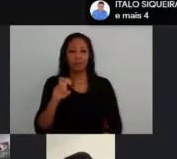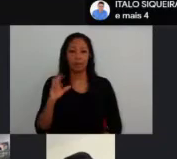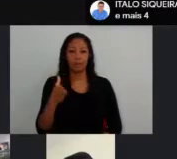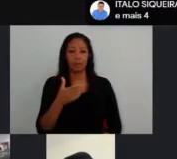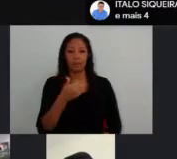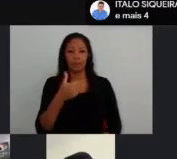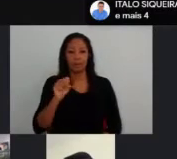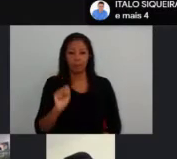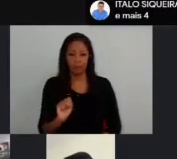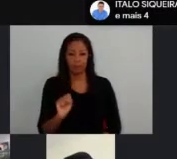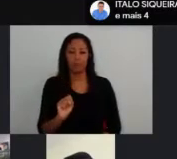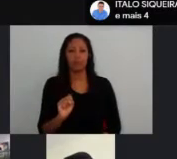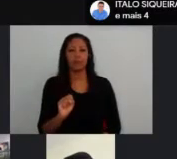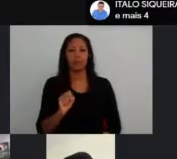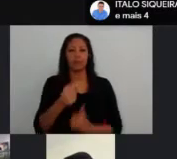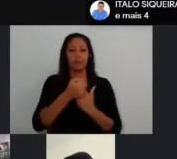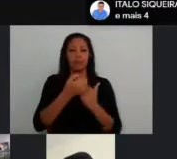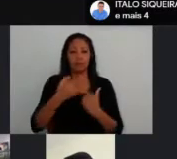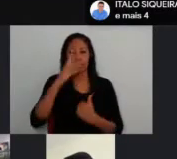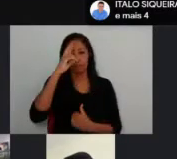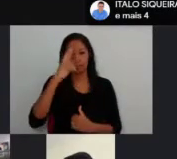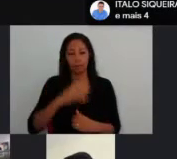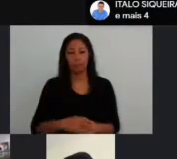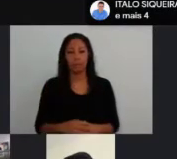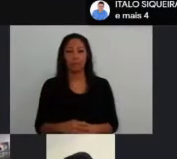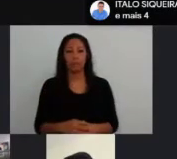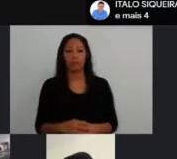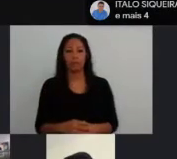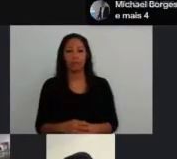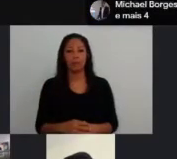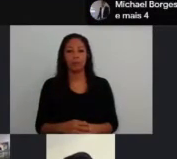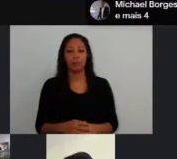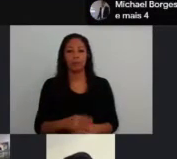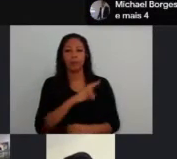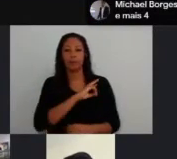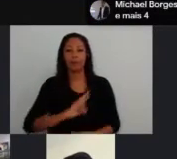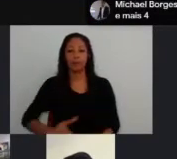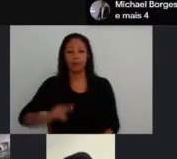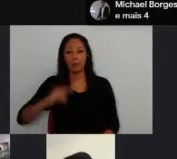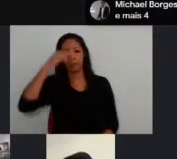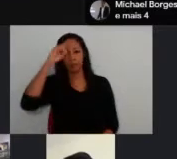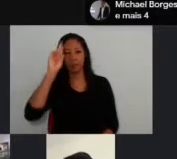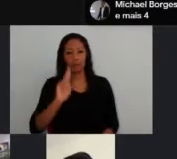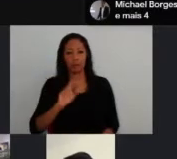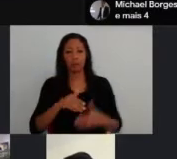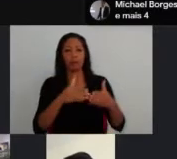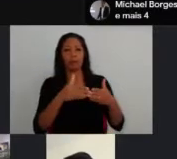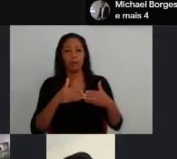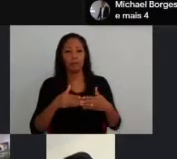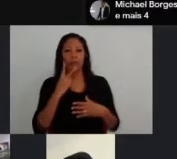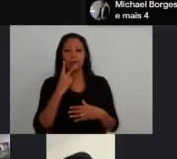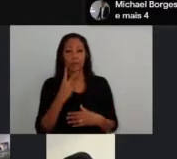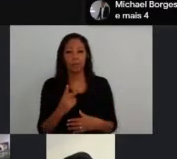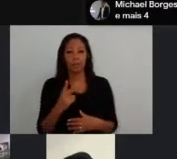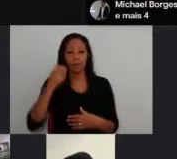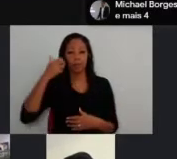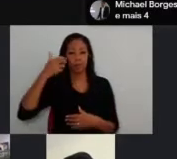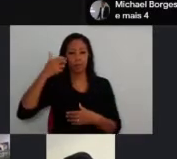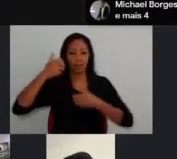Legislativo Municipal da Mesa Diretora. Vereadores subscritos. A vereadora Raimunda Nilda solicitou o uso da palavra, justificou o seu voto ao